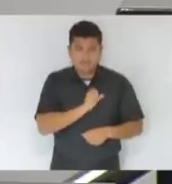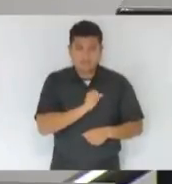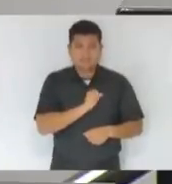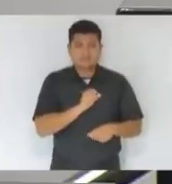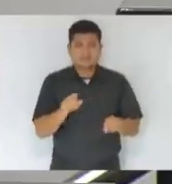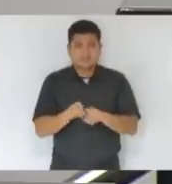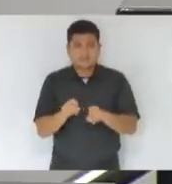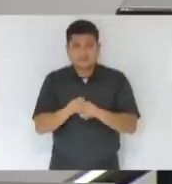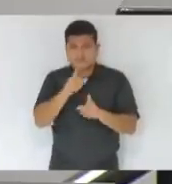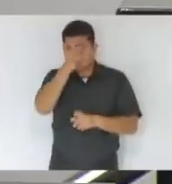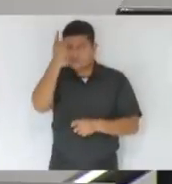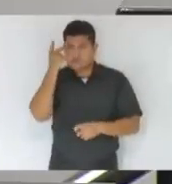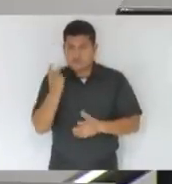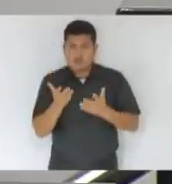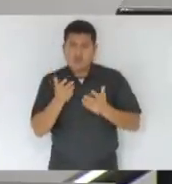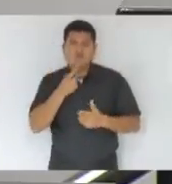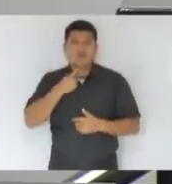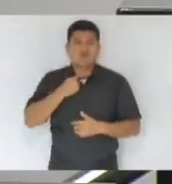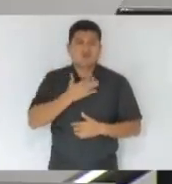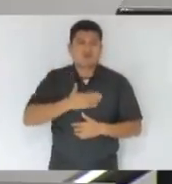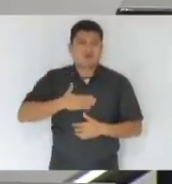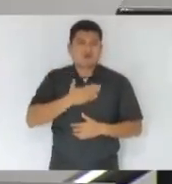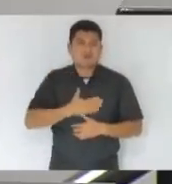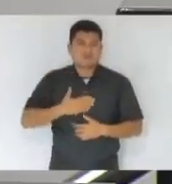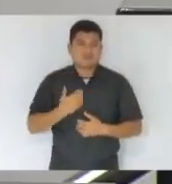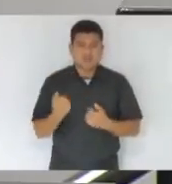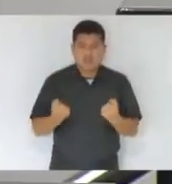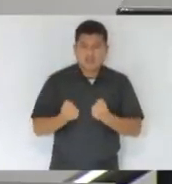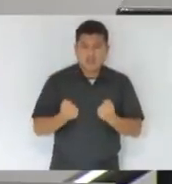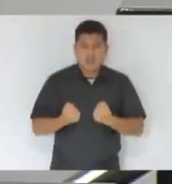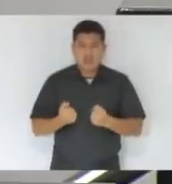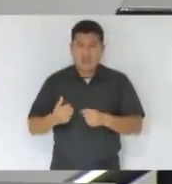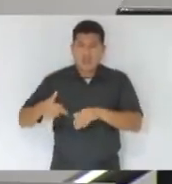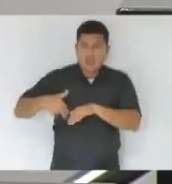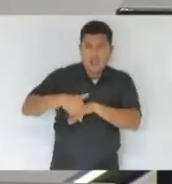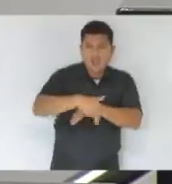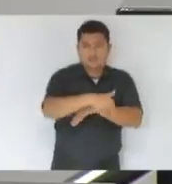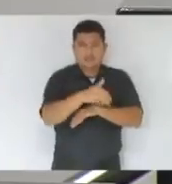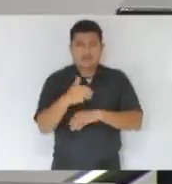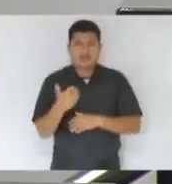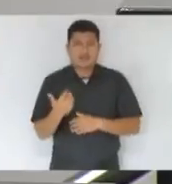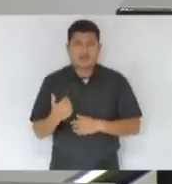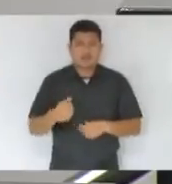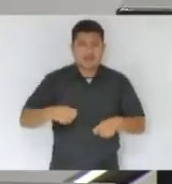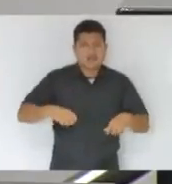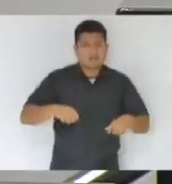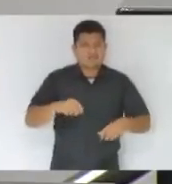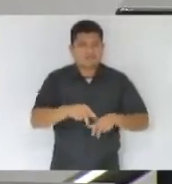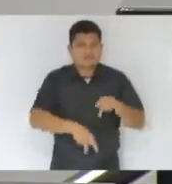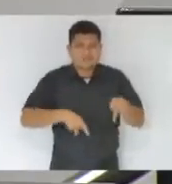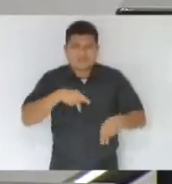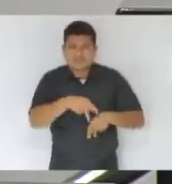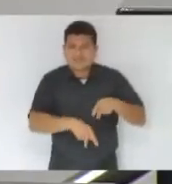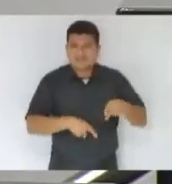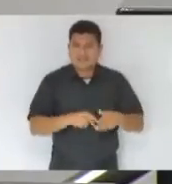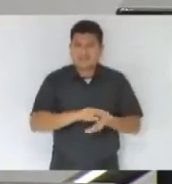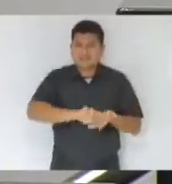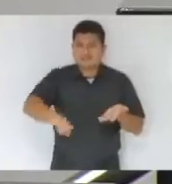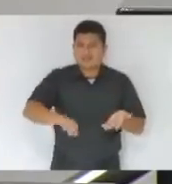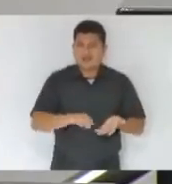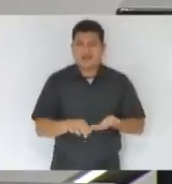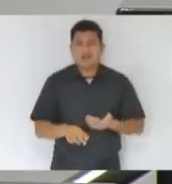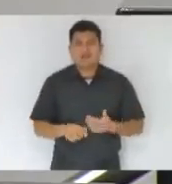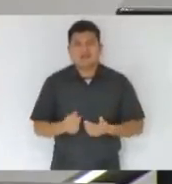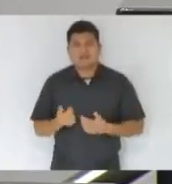de carros vão para lá, o pessoal que gosta de trilha, da mountain bike, enfim, é um celeiro gigantesco de uma